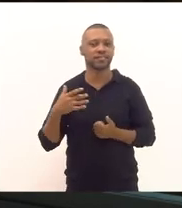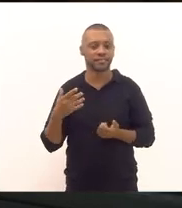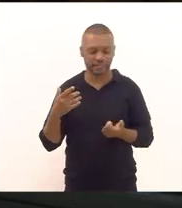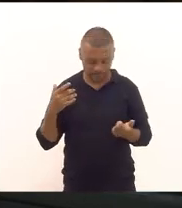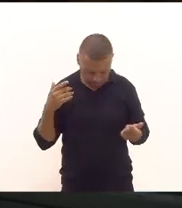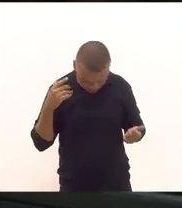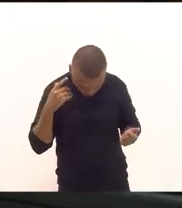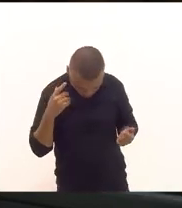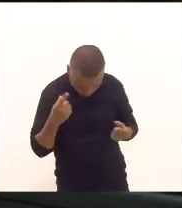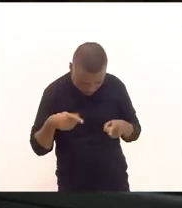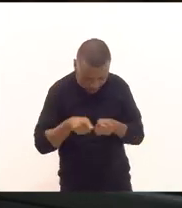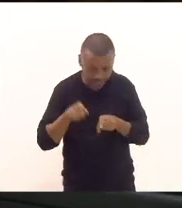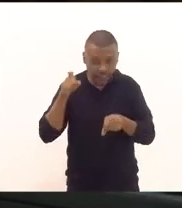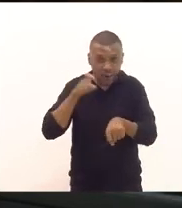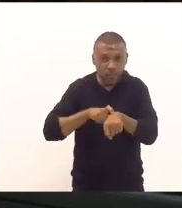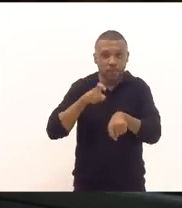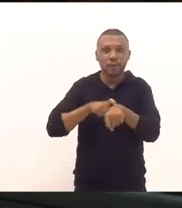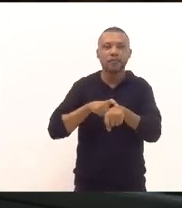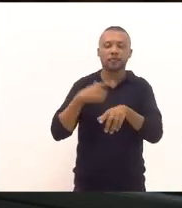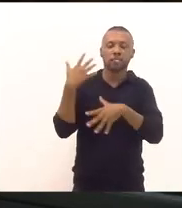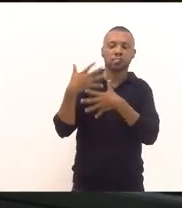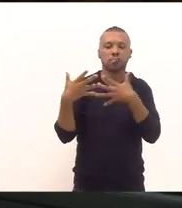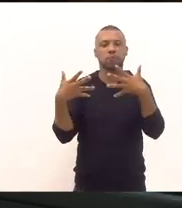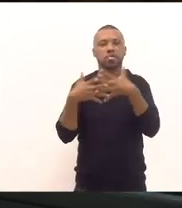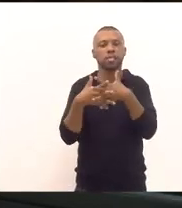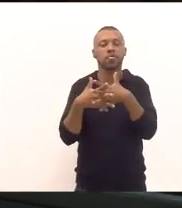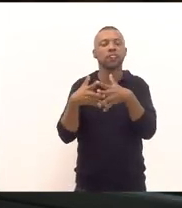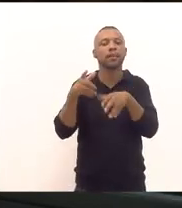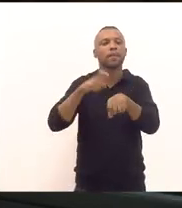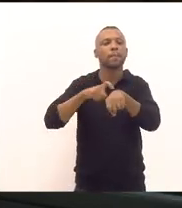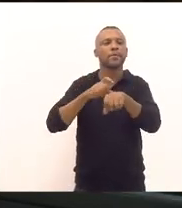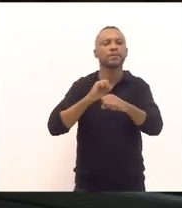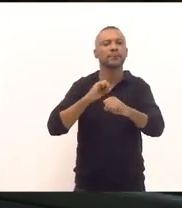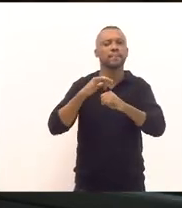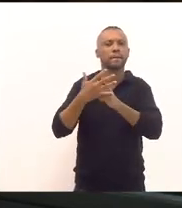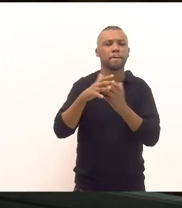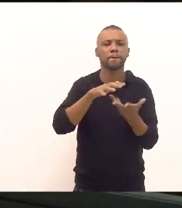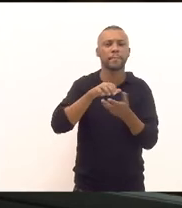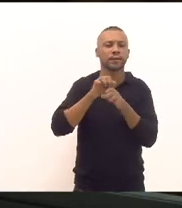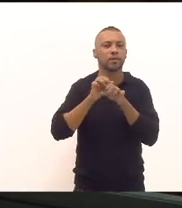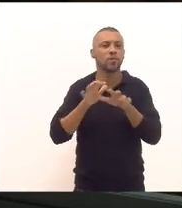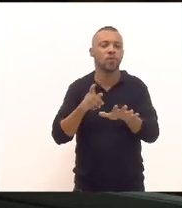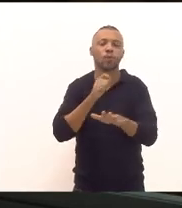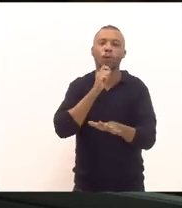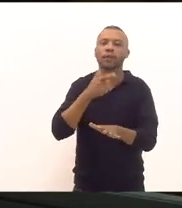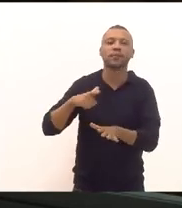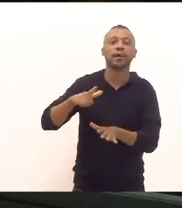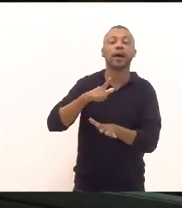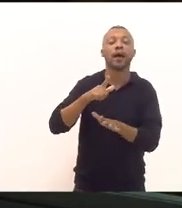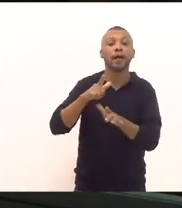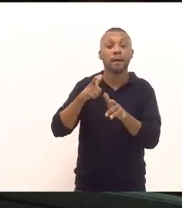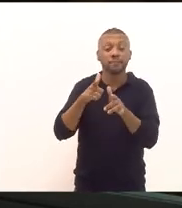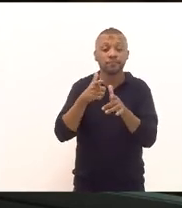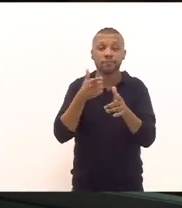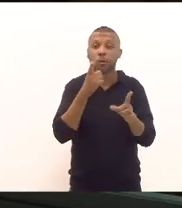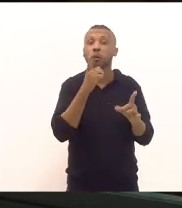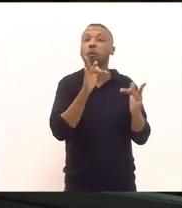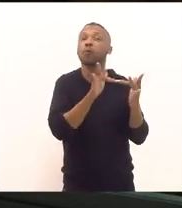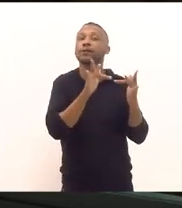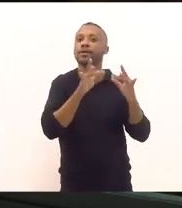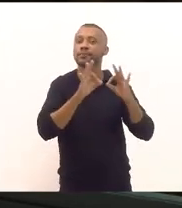ou naquele momento aquele caos torno da pandemia sem poder ver uma grande parte da minha família